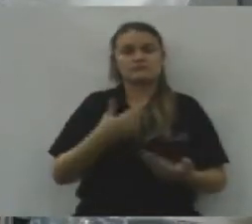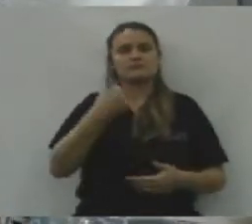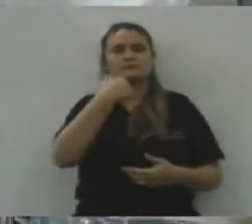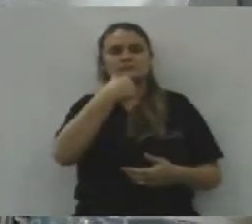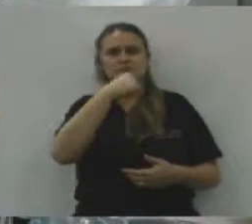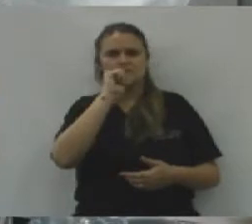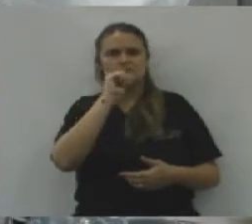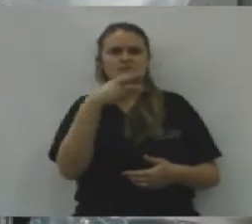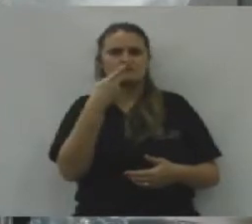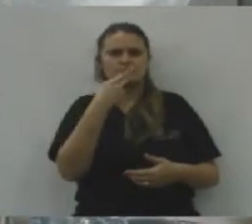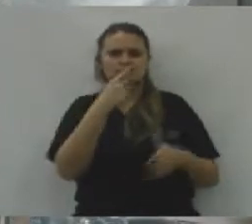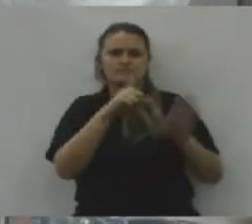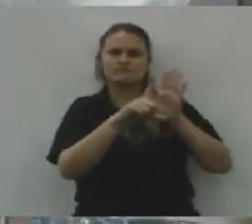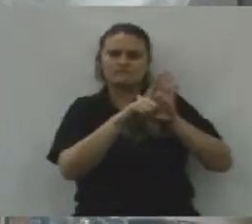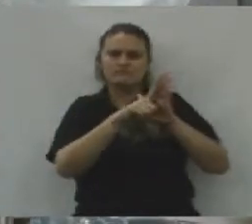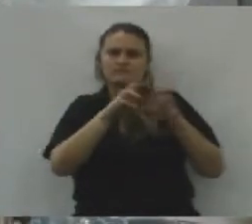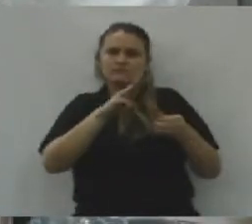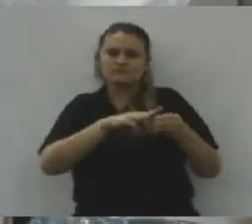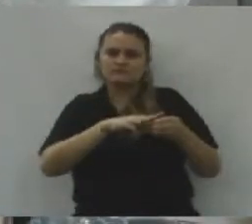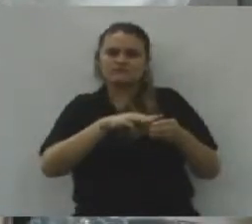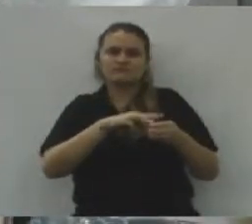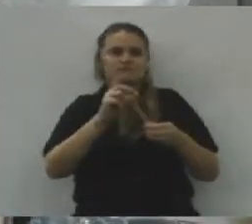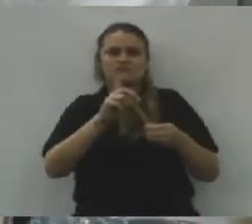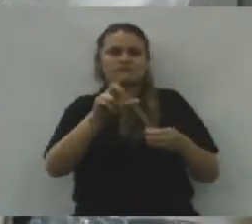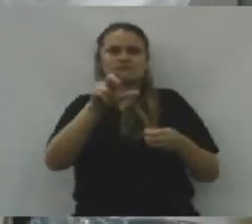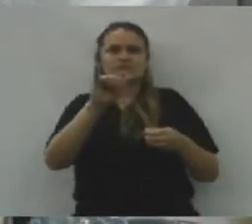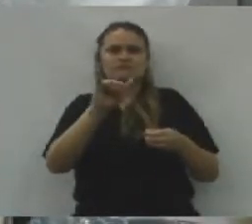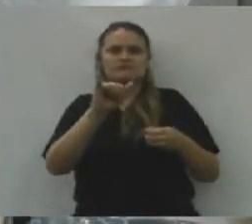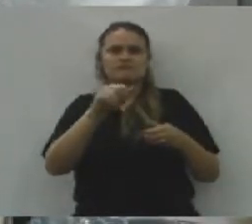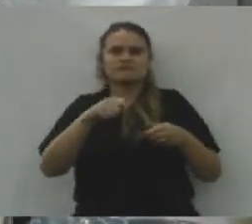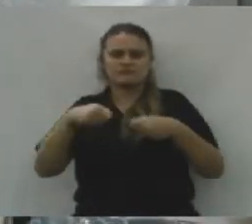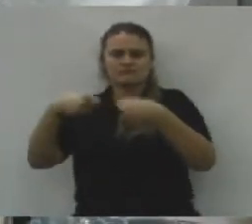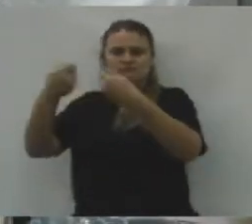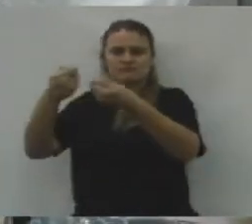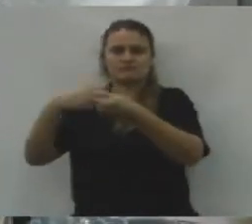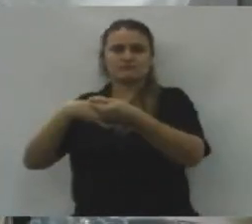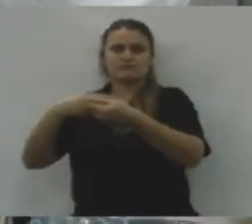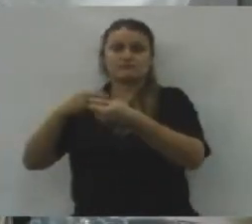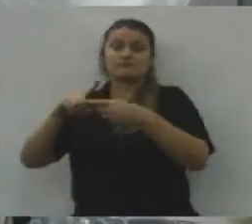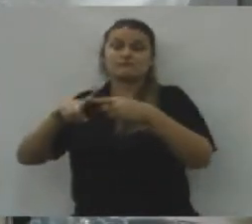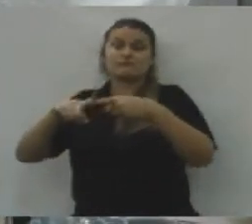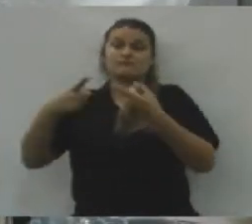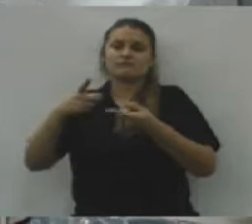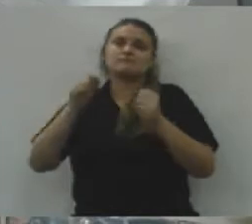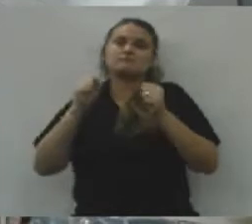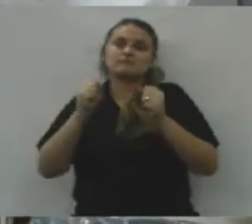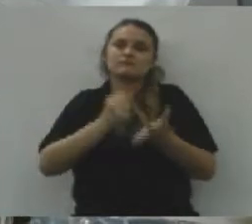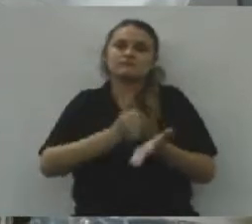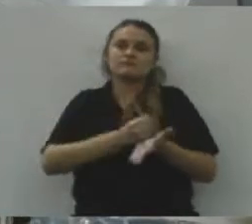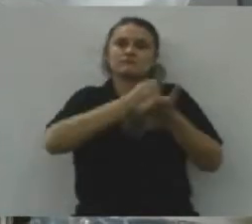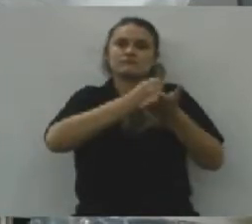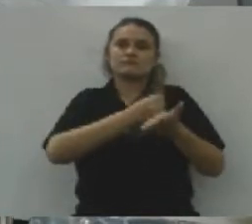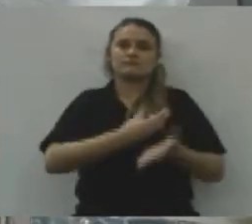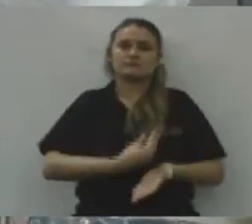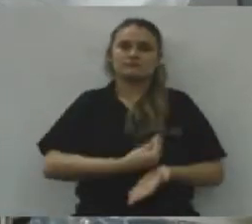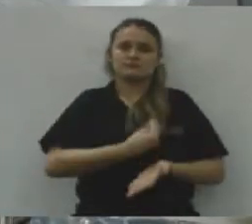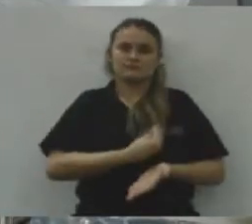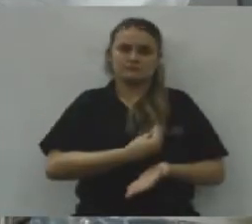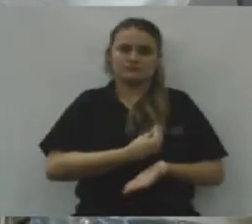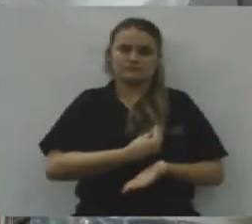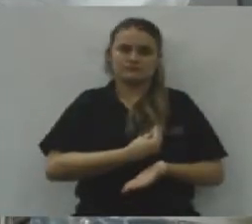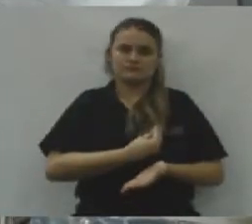nos municípios que forem aprovando não trará o seu filho de volta, mas se salvar uma vida já basta para essa